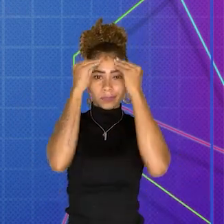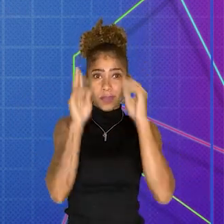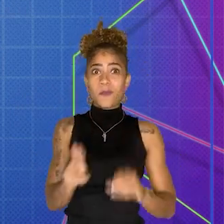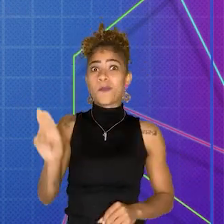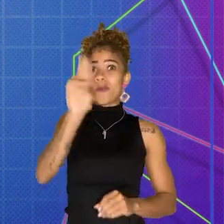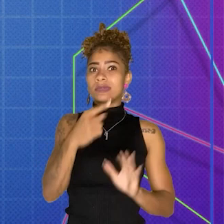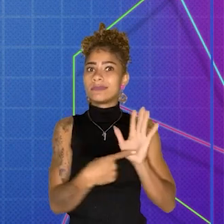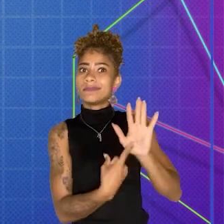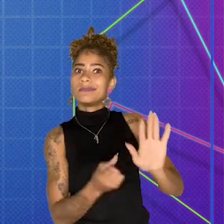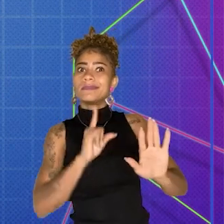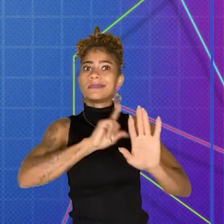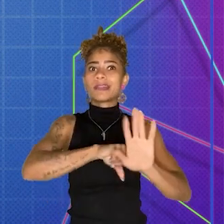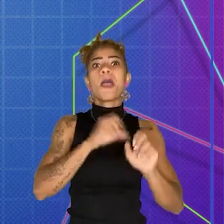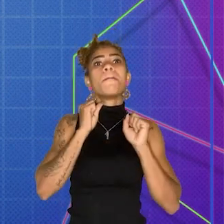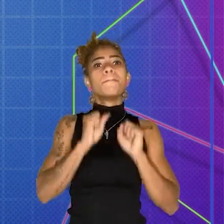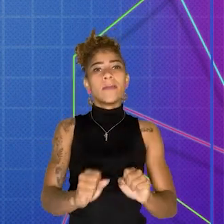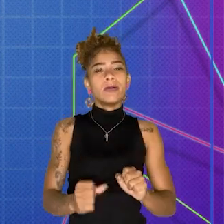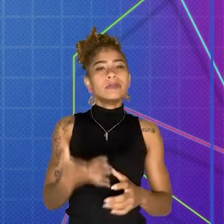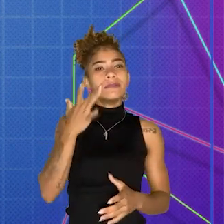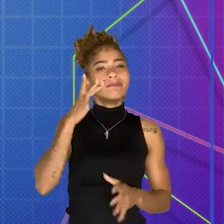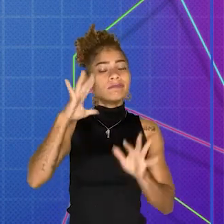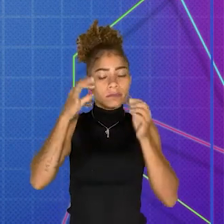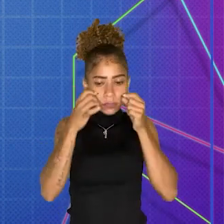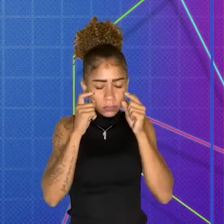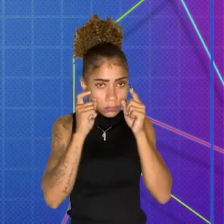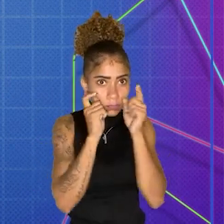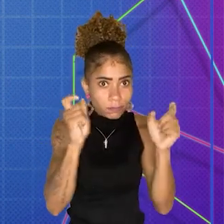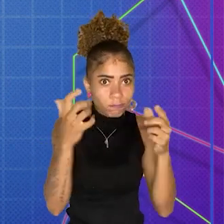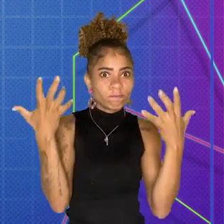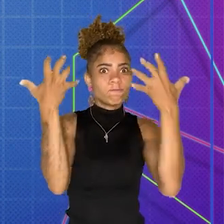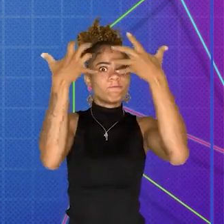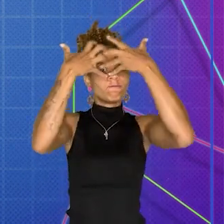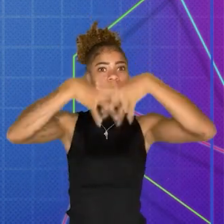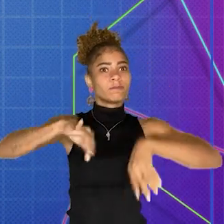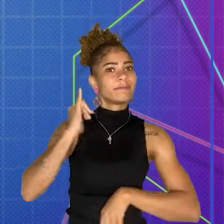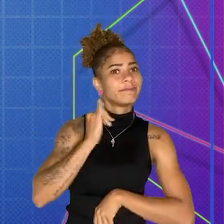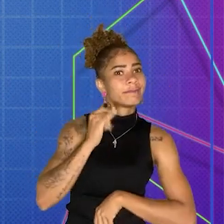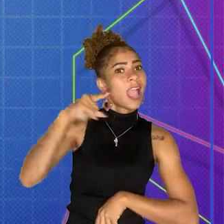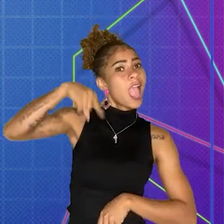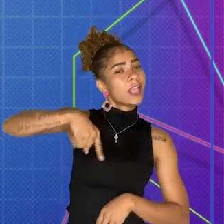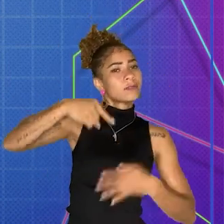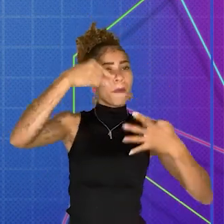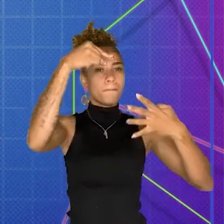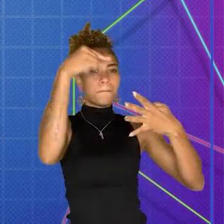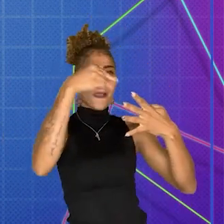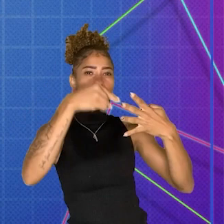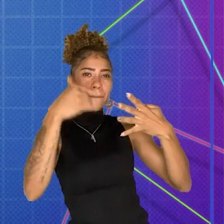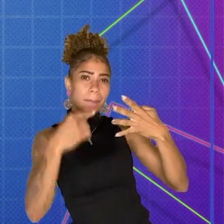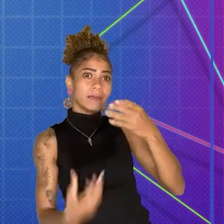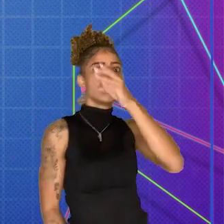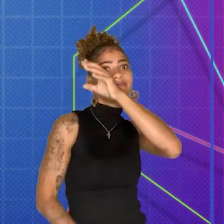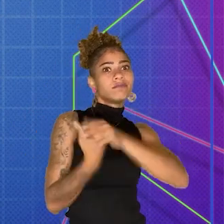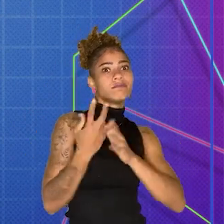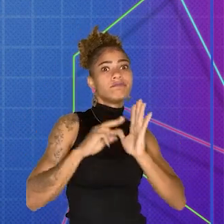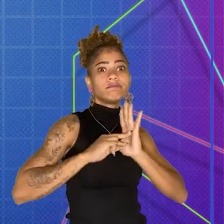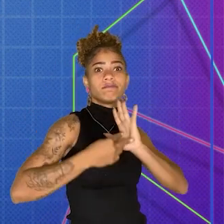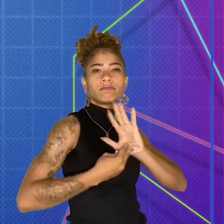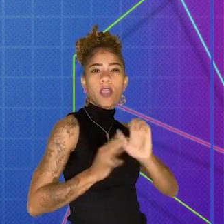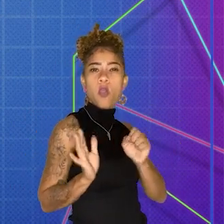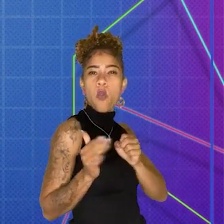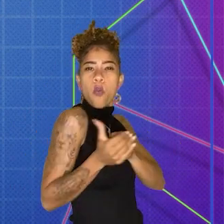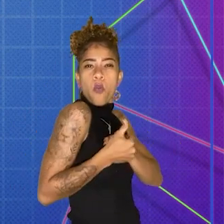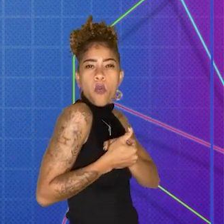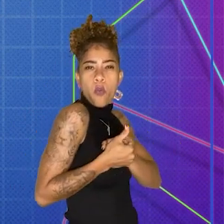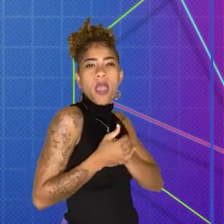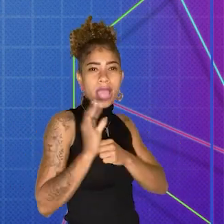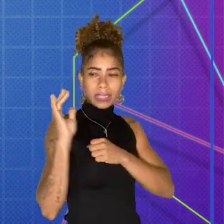símbolos e metáforas pode trazer profundidade e complexidade à narrativa. O uso desses elementos pode criar significados ocultos e